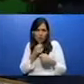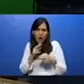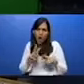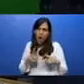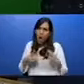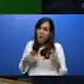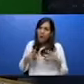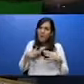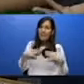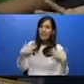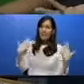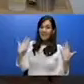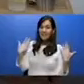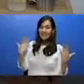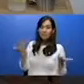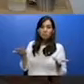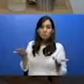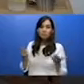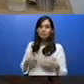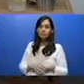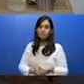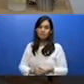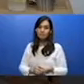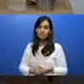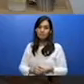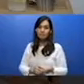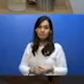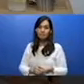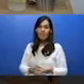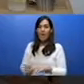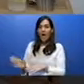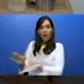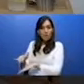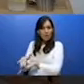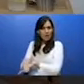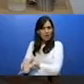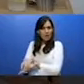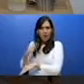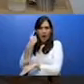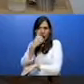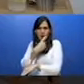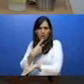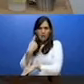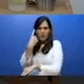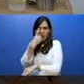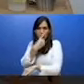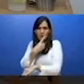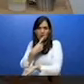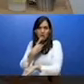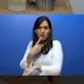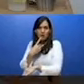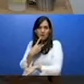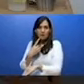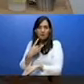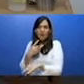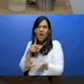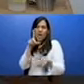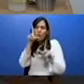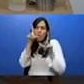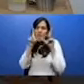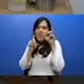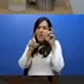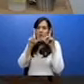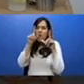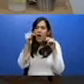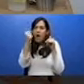aparenta estar alegre? A Mona Lisa, ela não está com a cara, embora a expressão facial do rosto